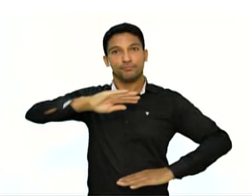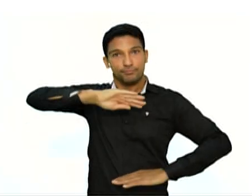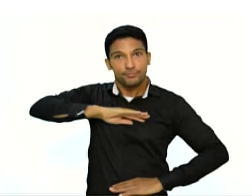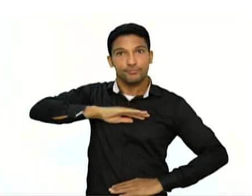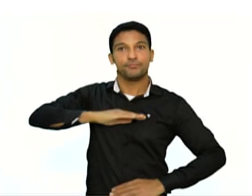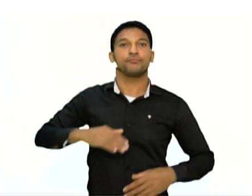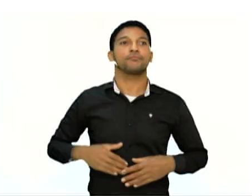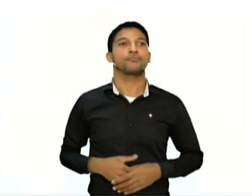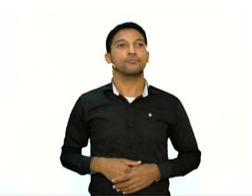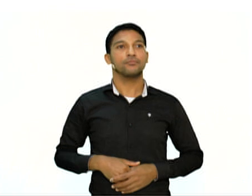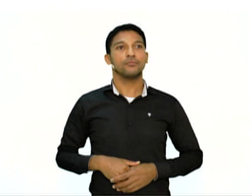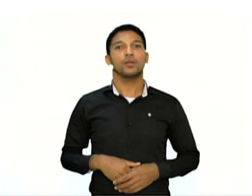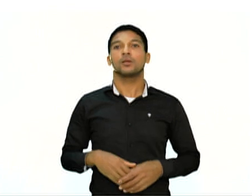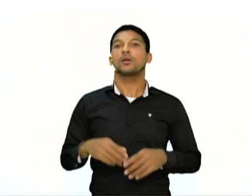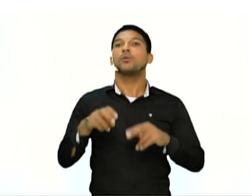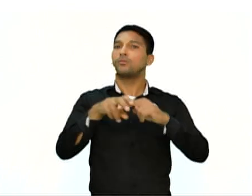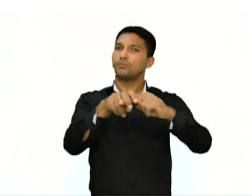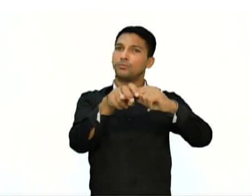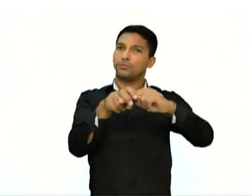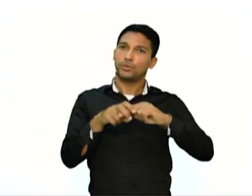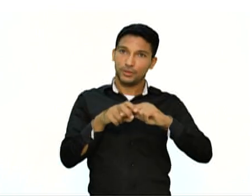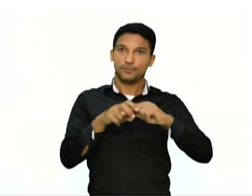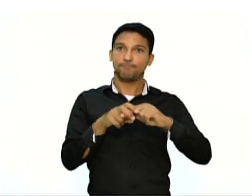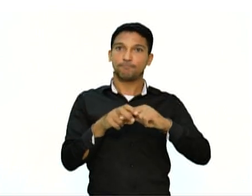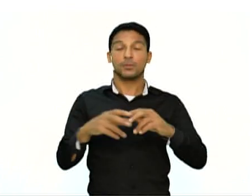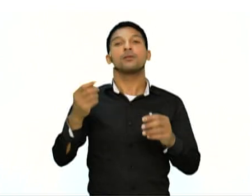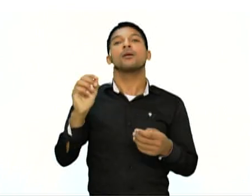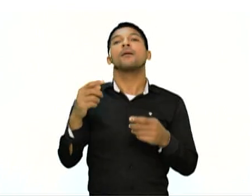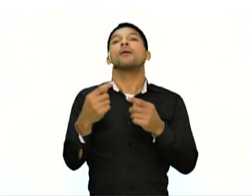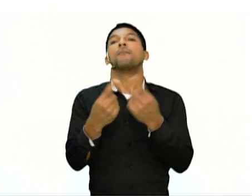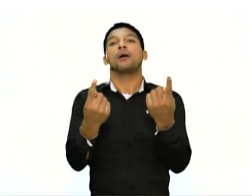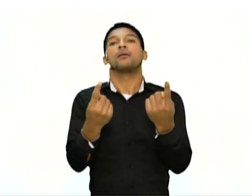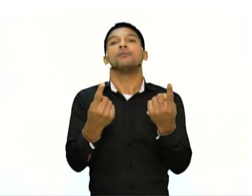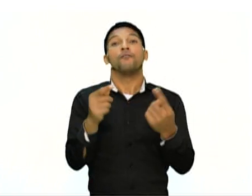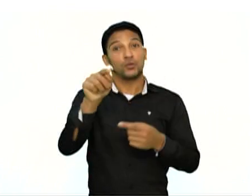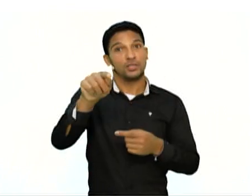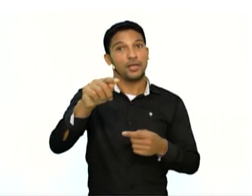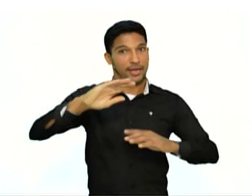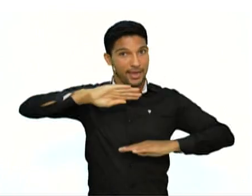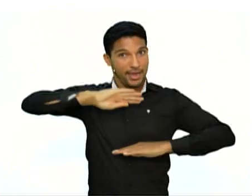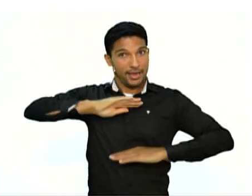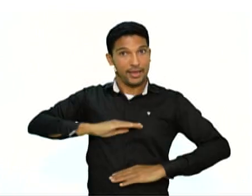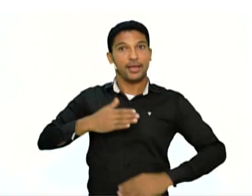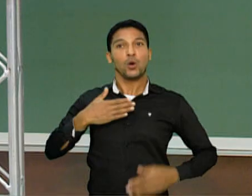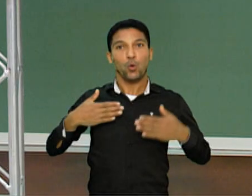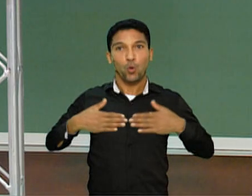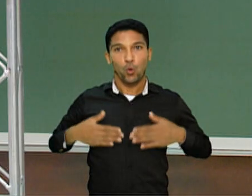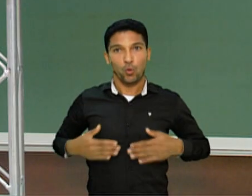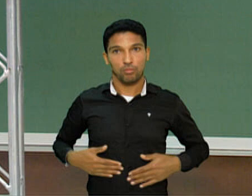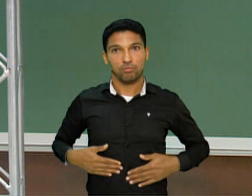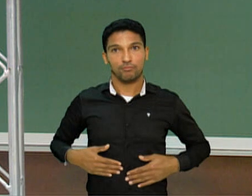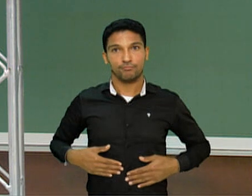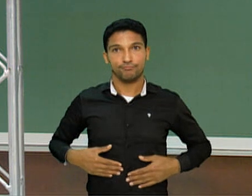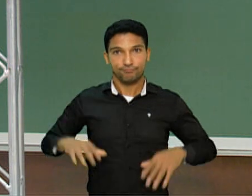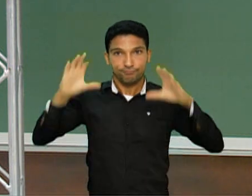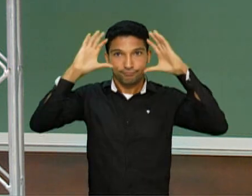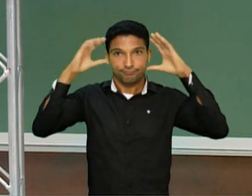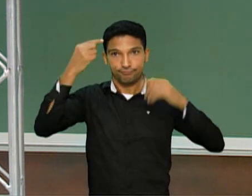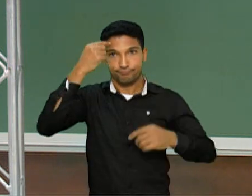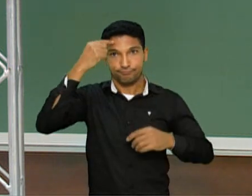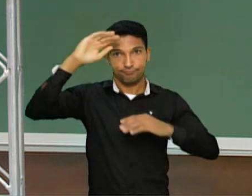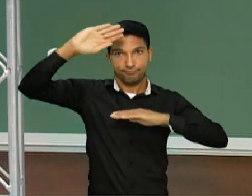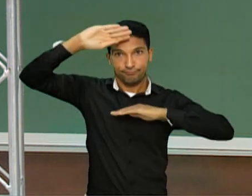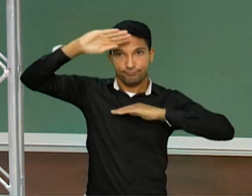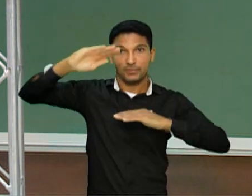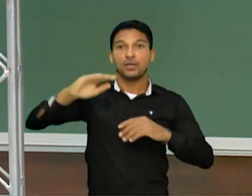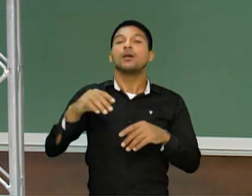corpo. O mundo é formado por matéria. E a parte material é a res extensa.